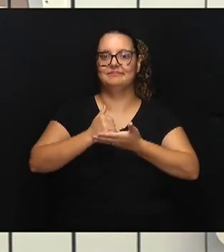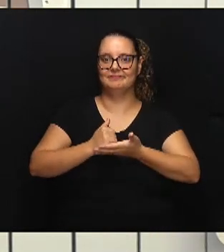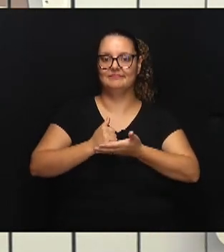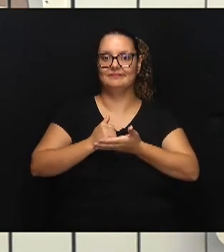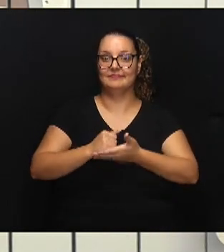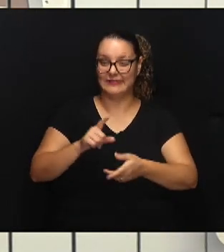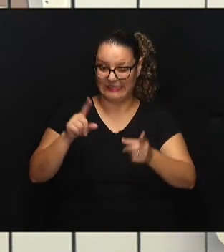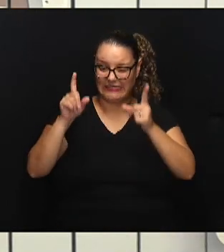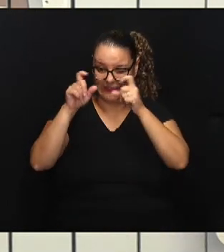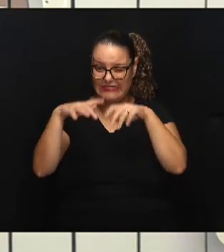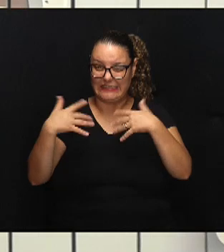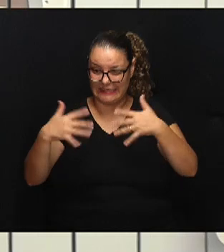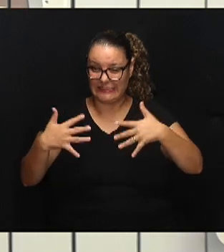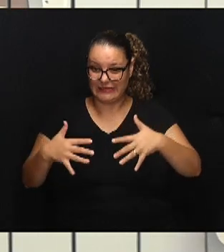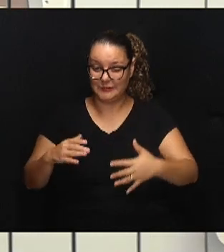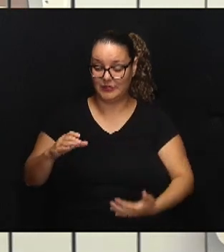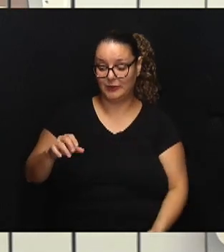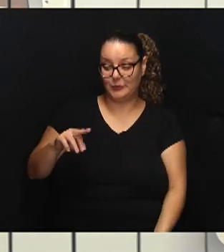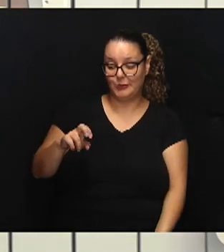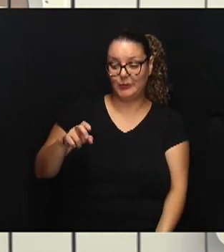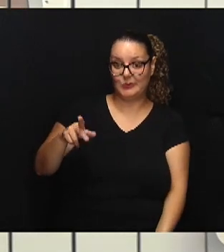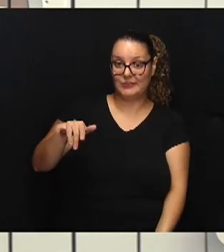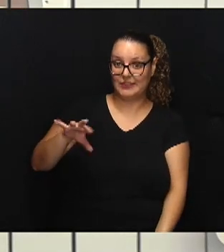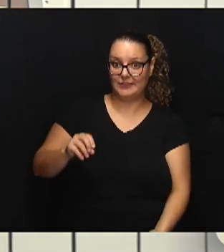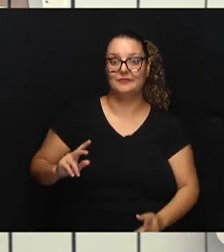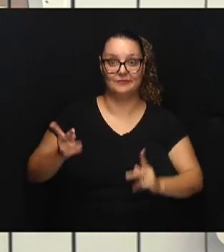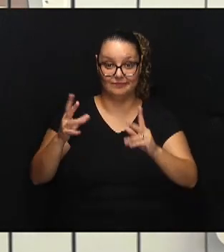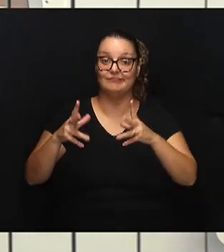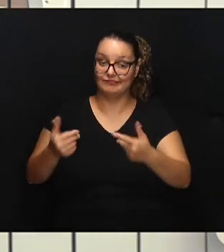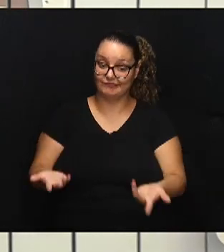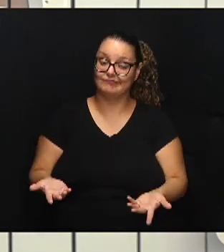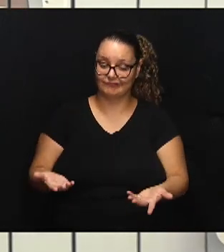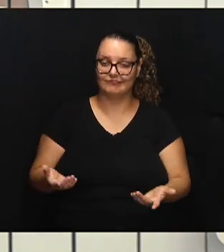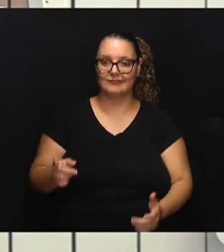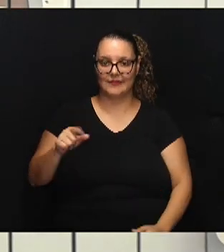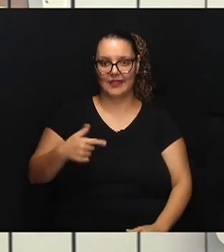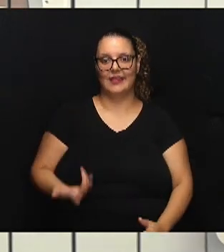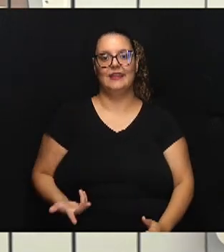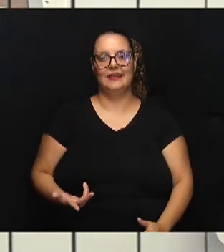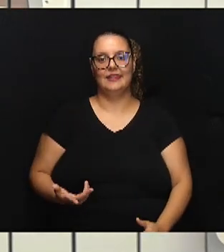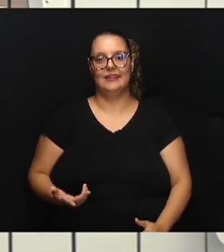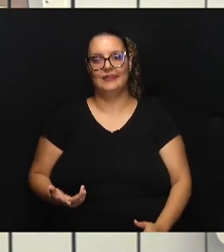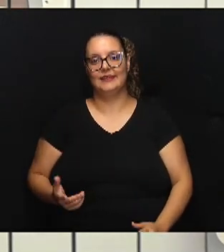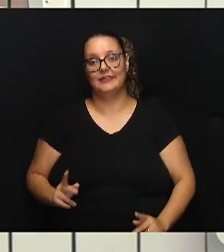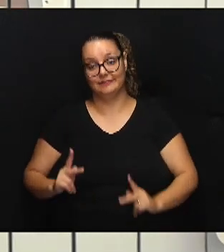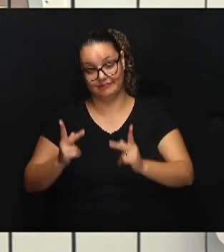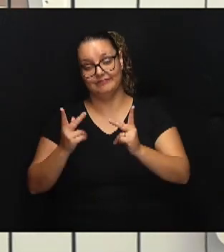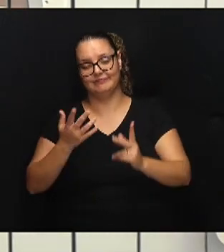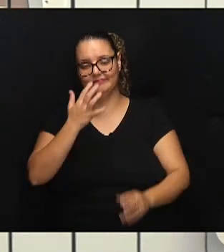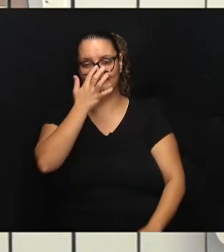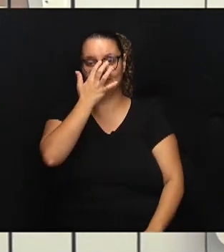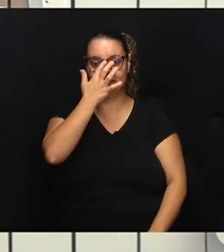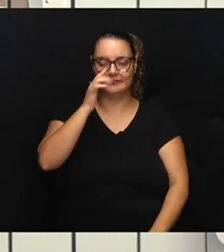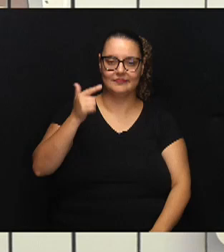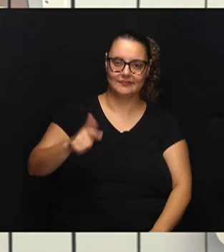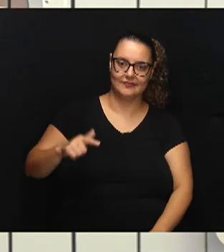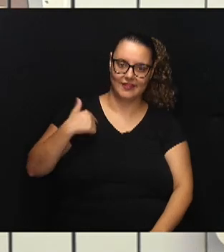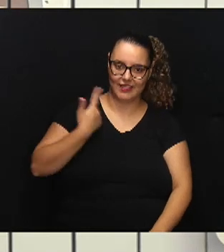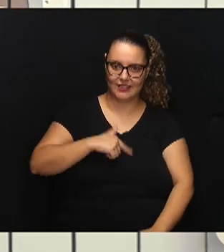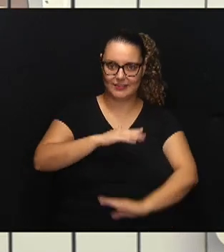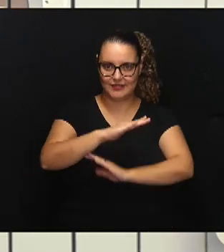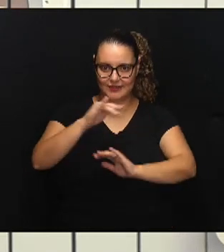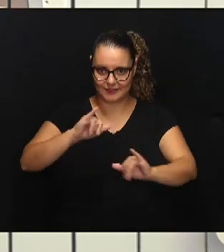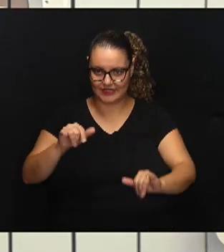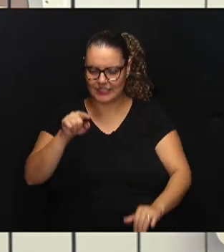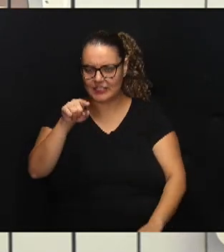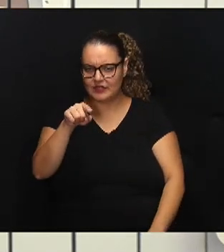muito complicado porque o Cruzeiro já venceu tudo, é a equipe a ser batida. Bom, a gente segue aqui com o Jornal Câmara